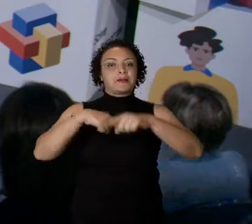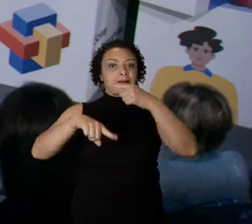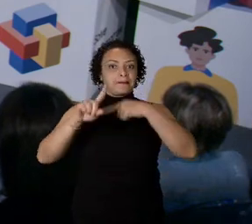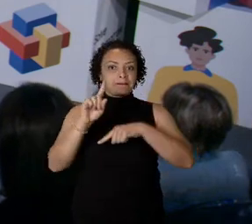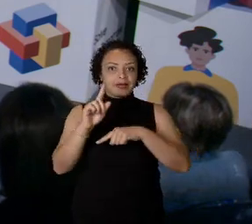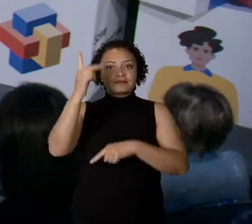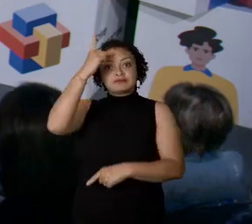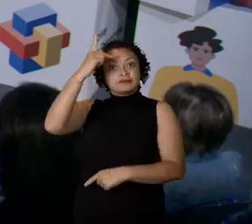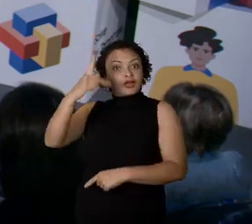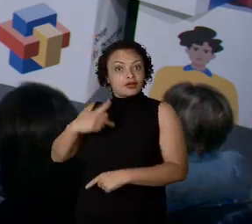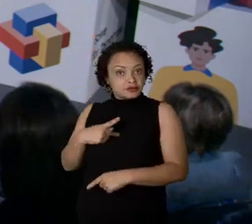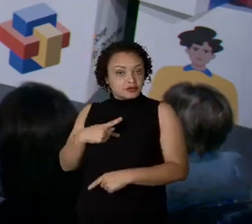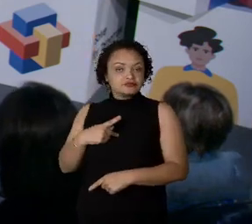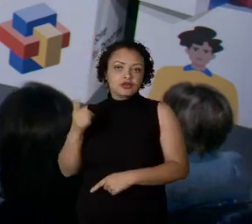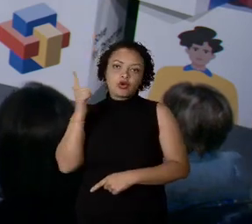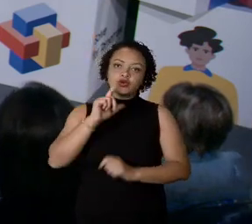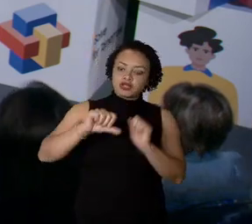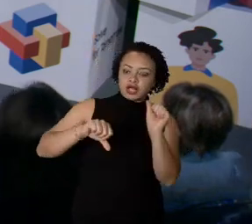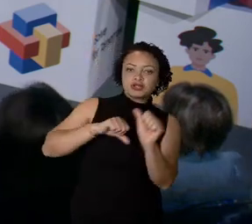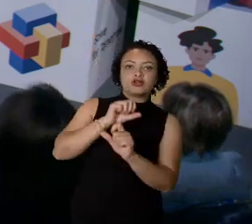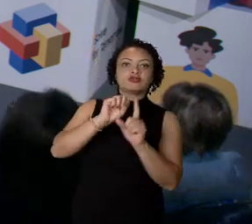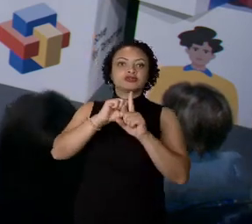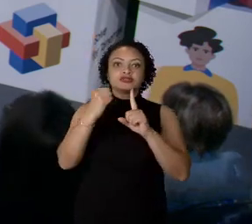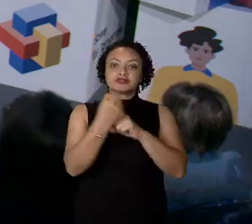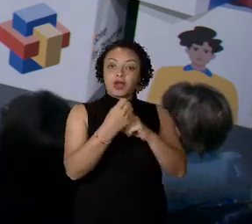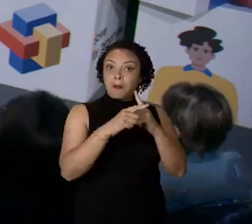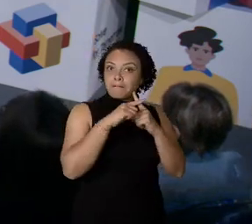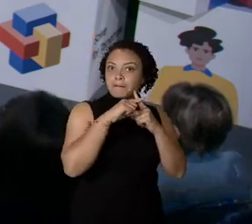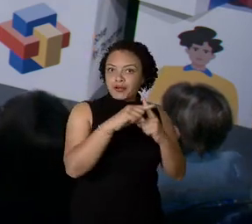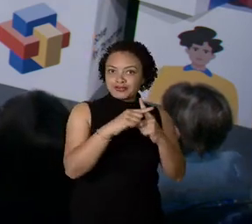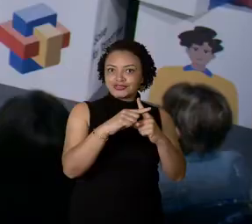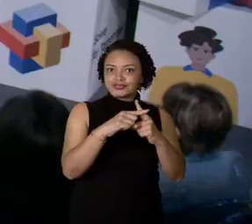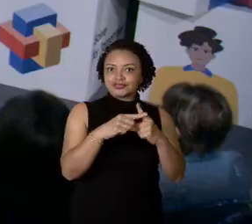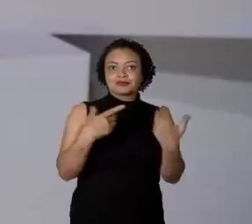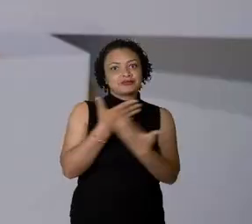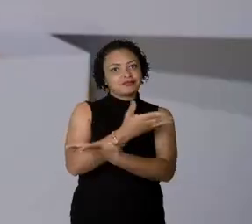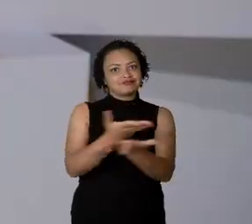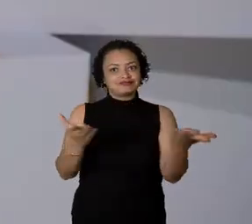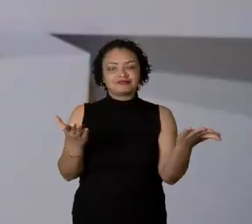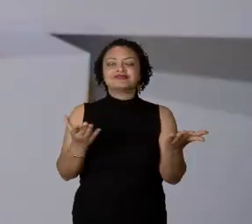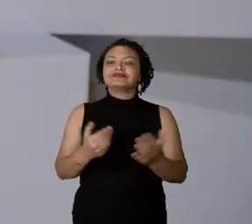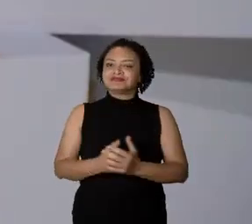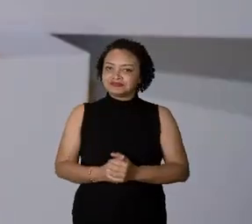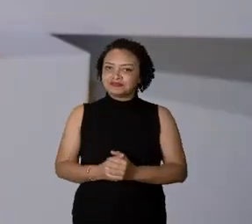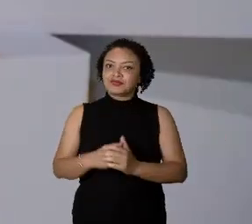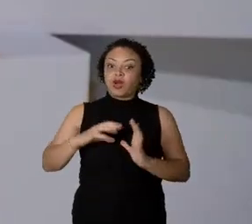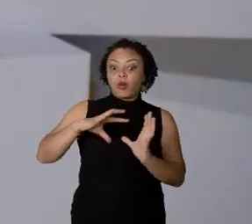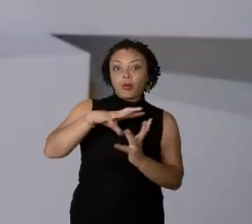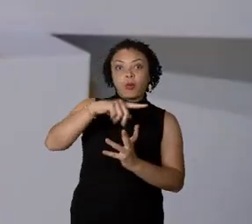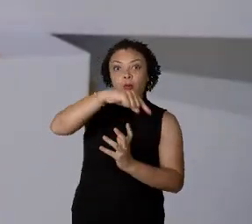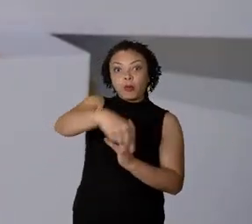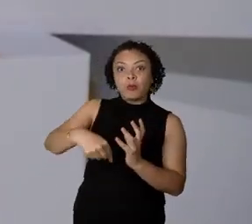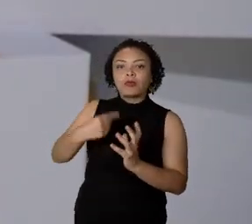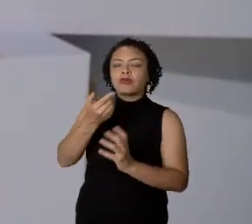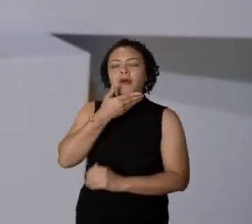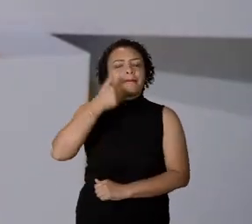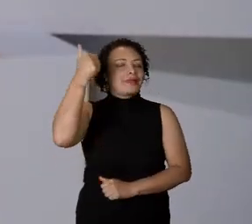serem protagonistas de transformações sociais positivas para todos nós termos um mundo